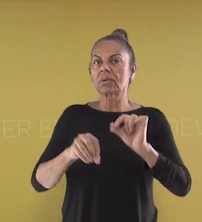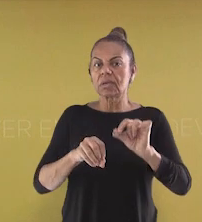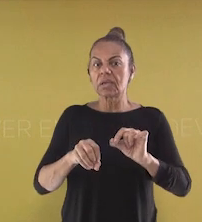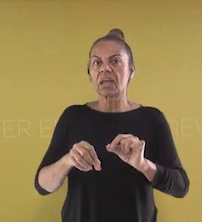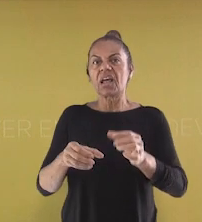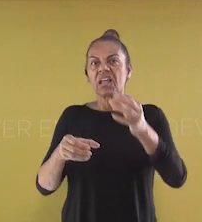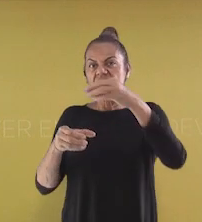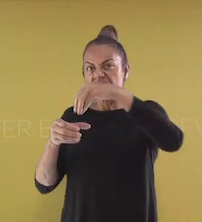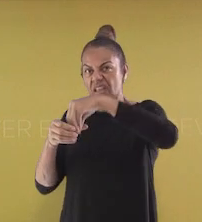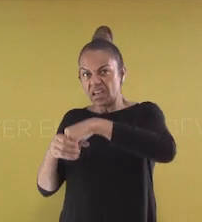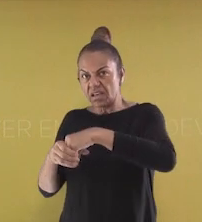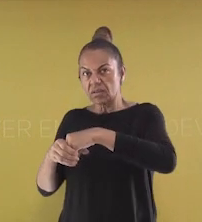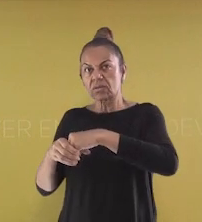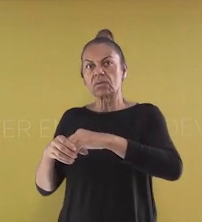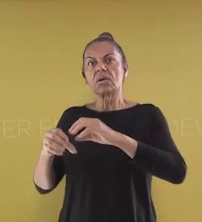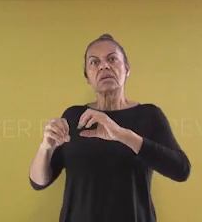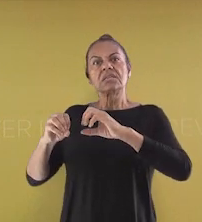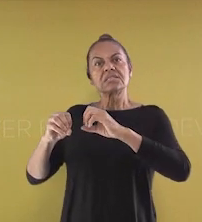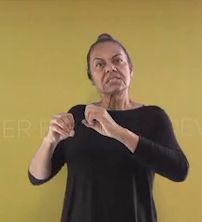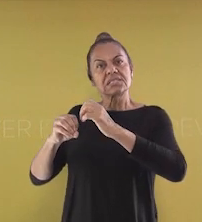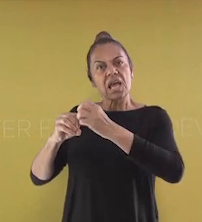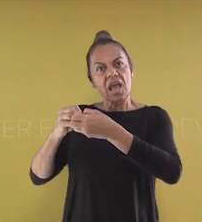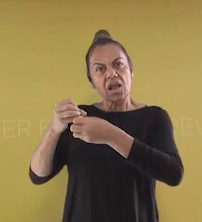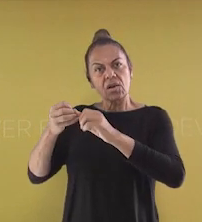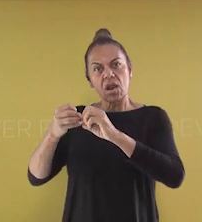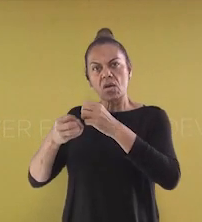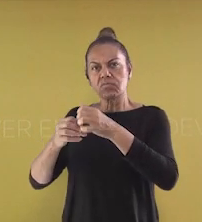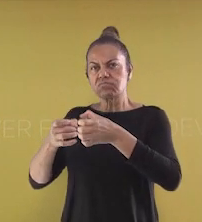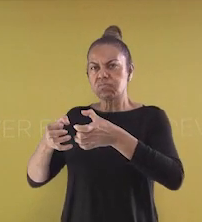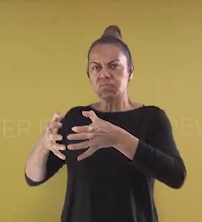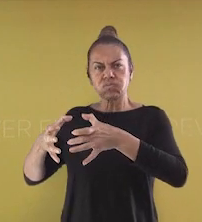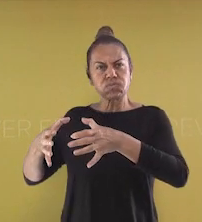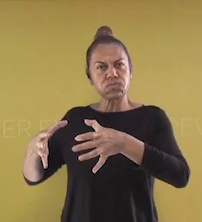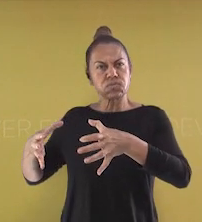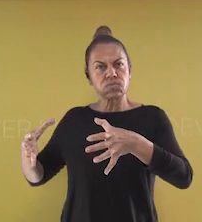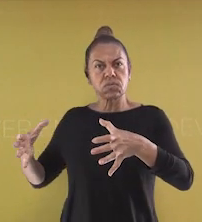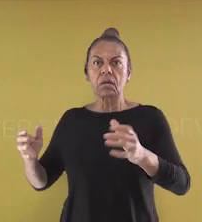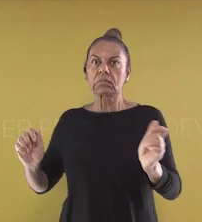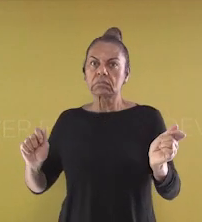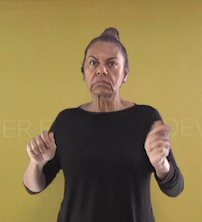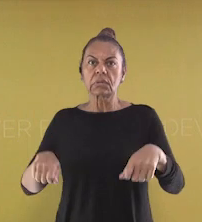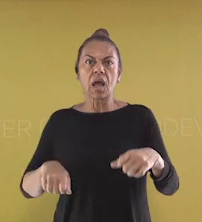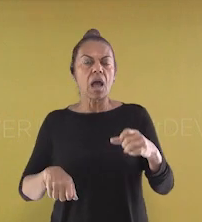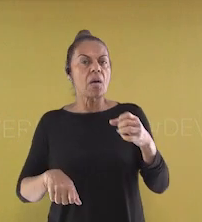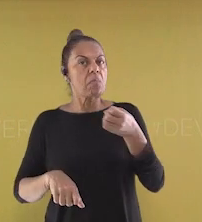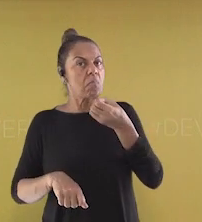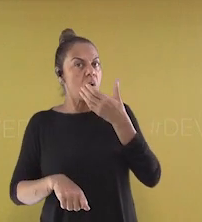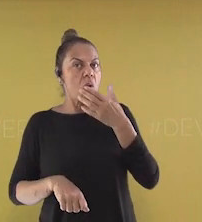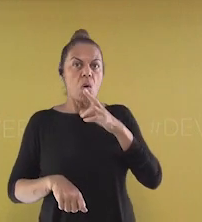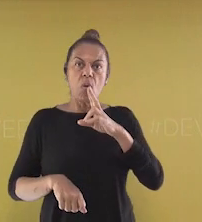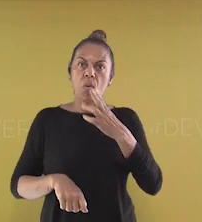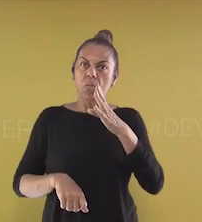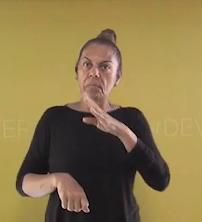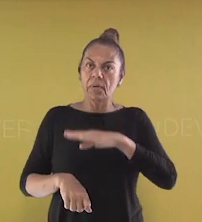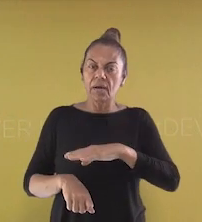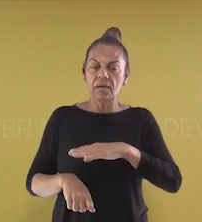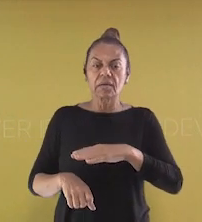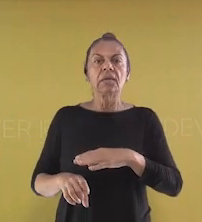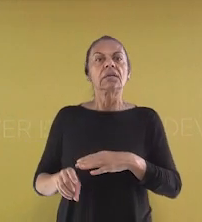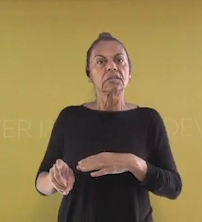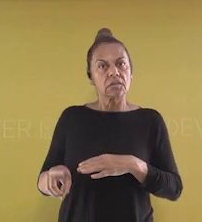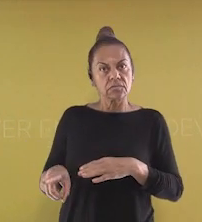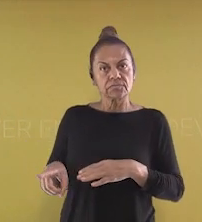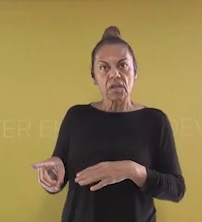pode acontecer um crescimento descontrolado das células, formando tumores que podem ser benignos